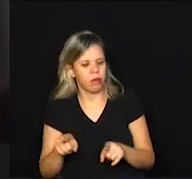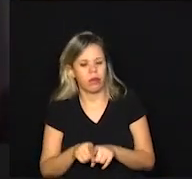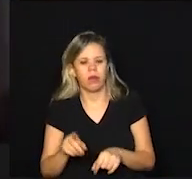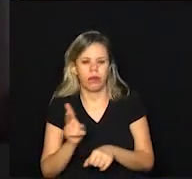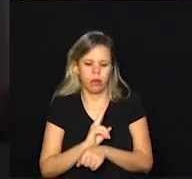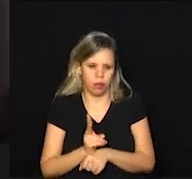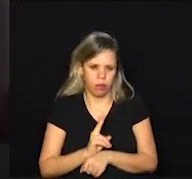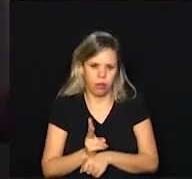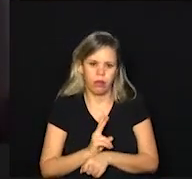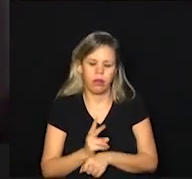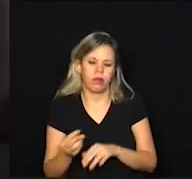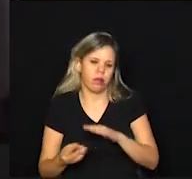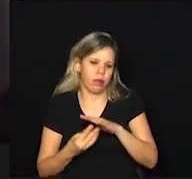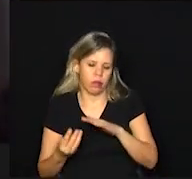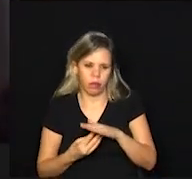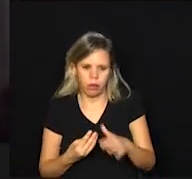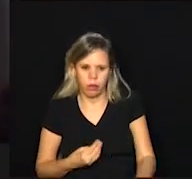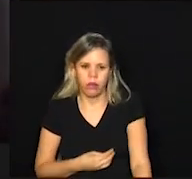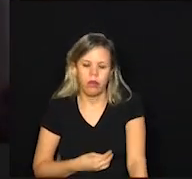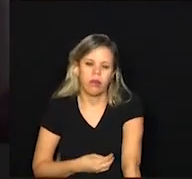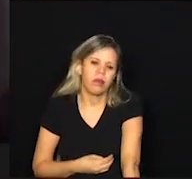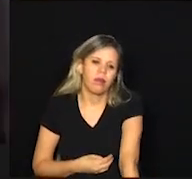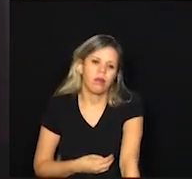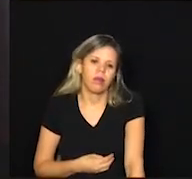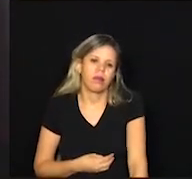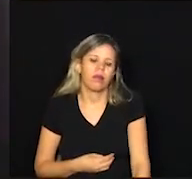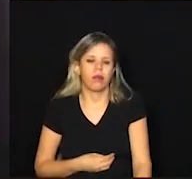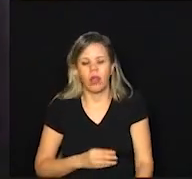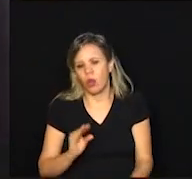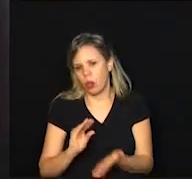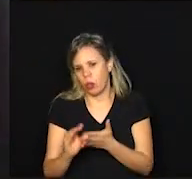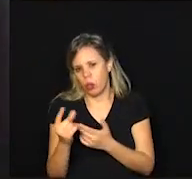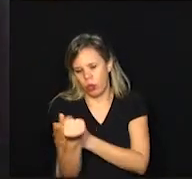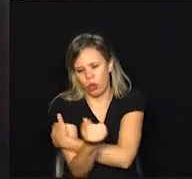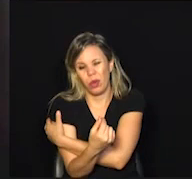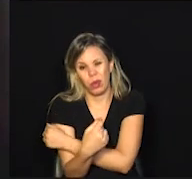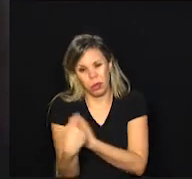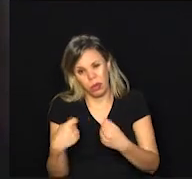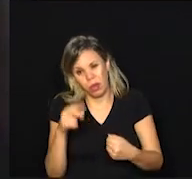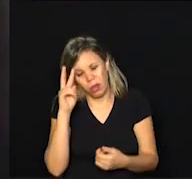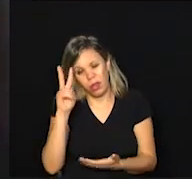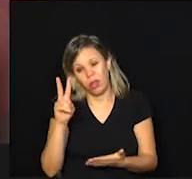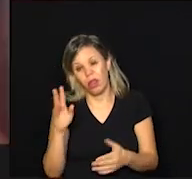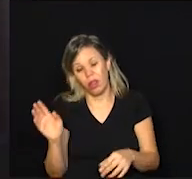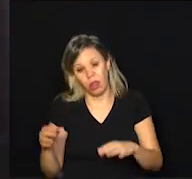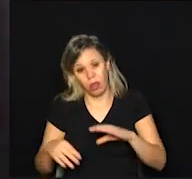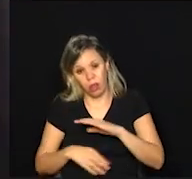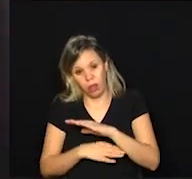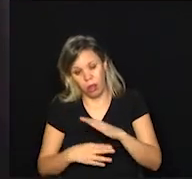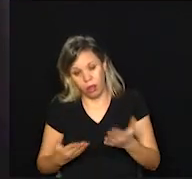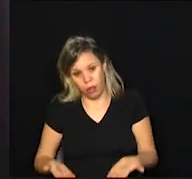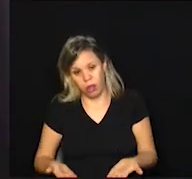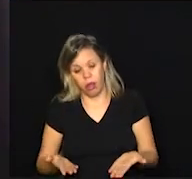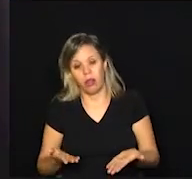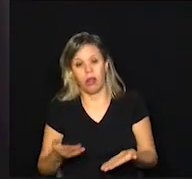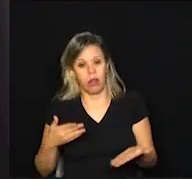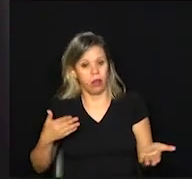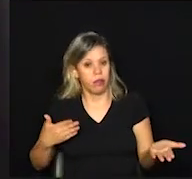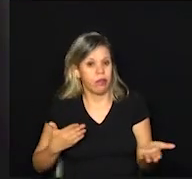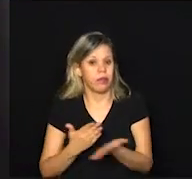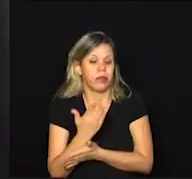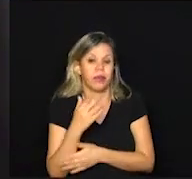segurança sair terceirizadas é uma disposição orçamentária mas lembrando aquilo a câmera essa casa